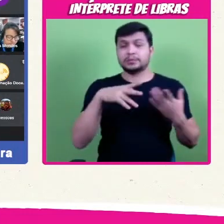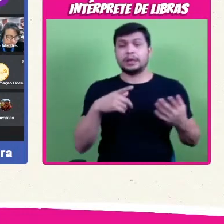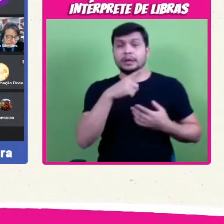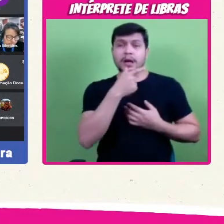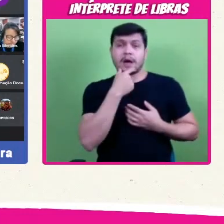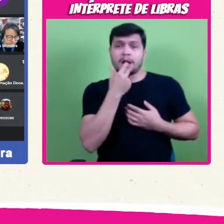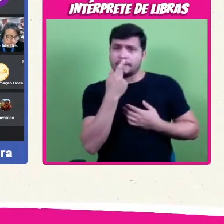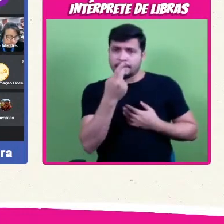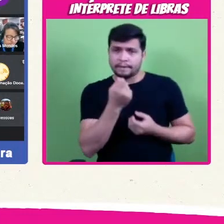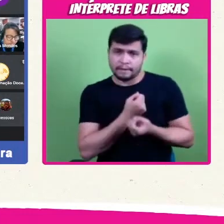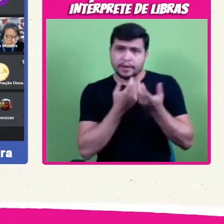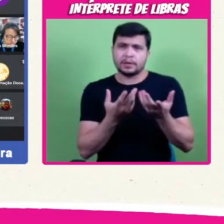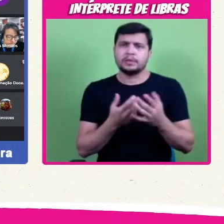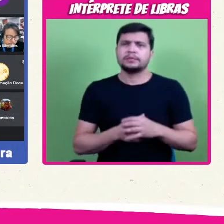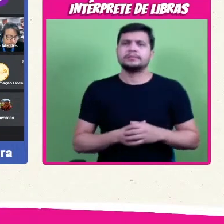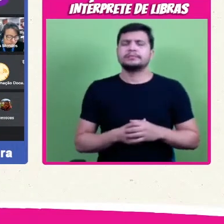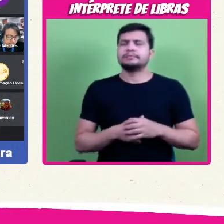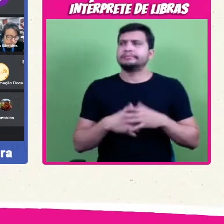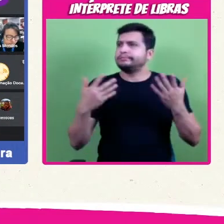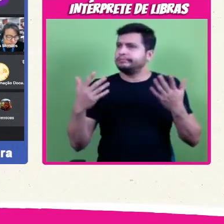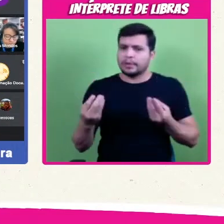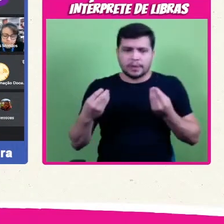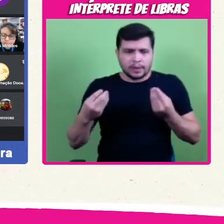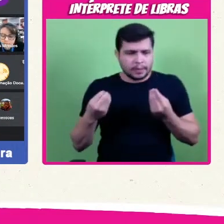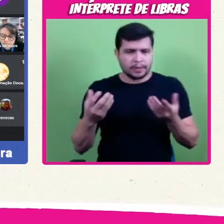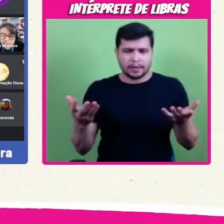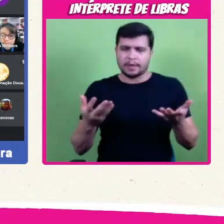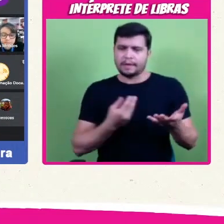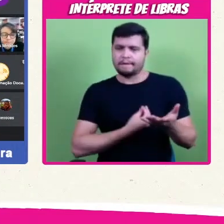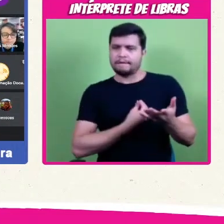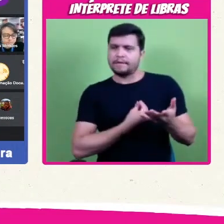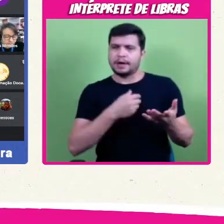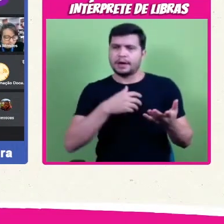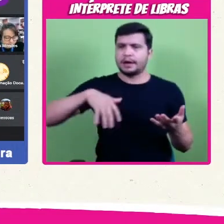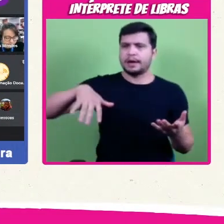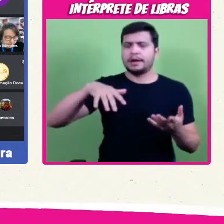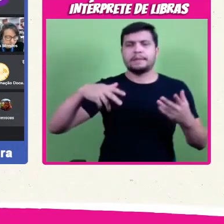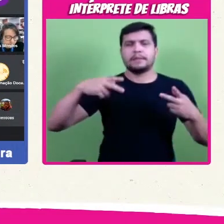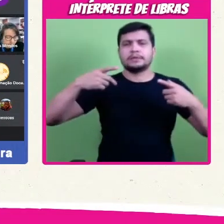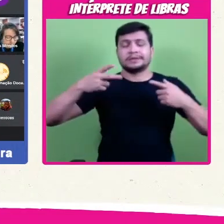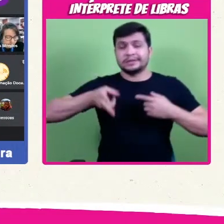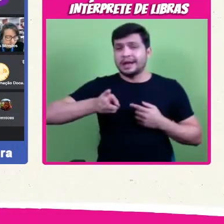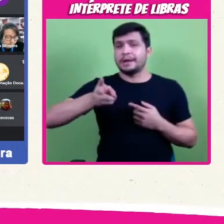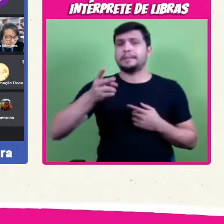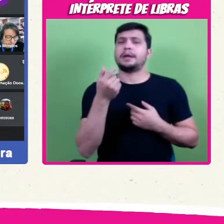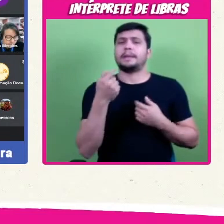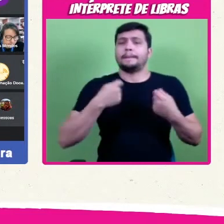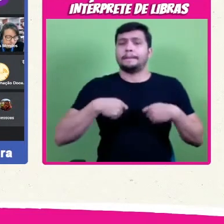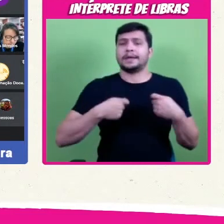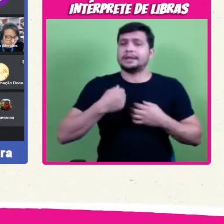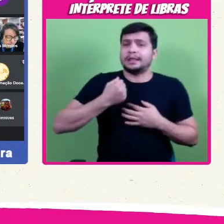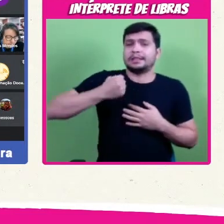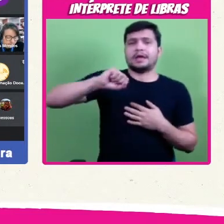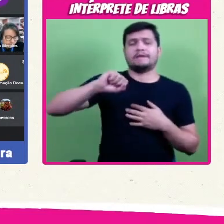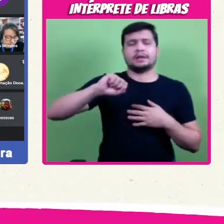temos que defender o óbvio. E nós, como sujeitos LGBTIA+, nós temos que defender o